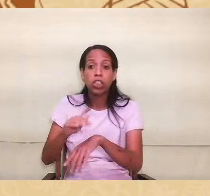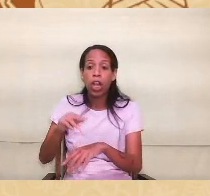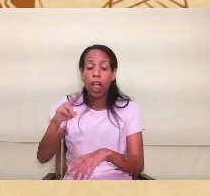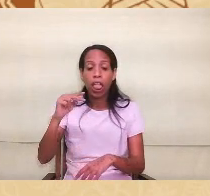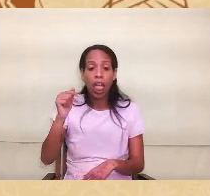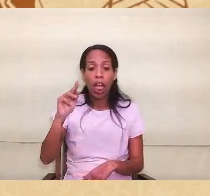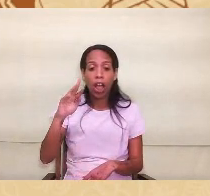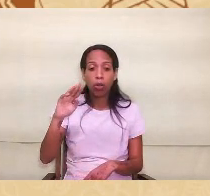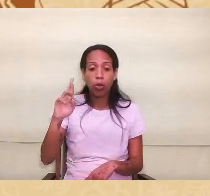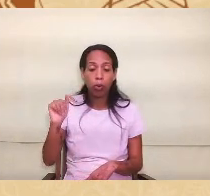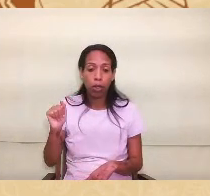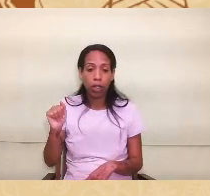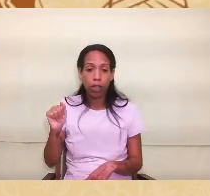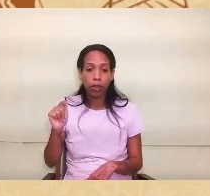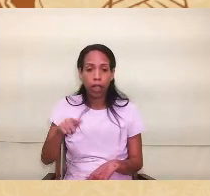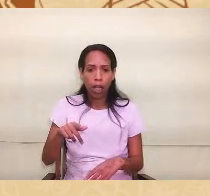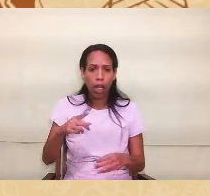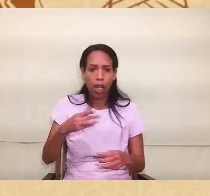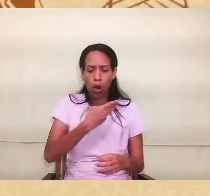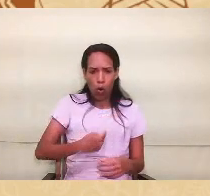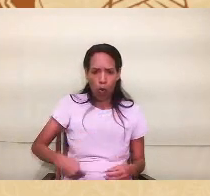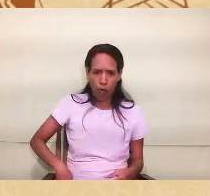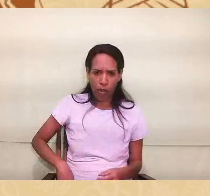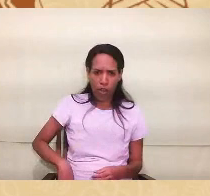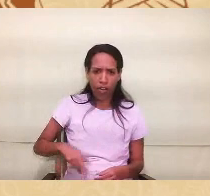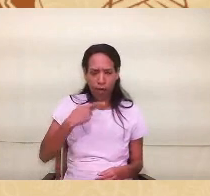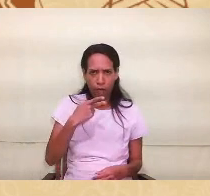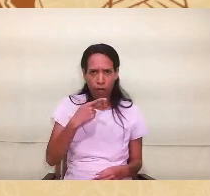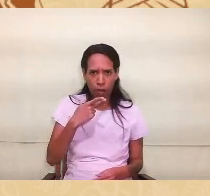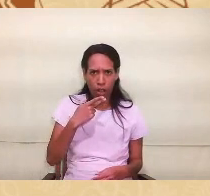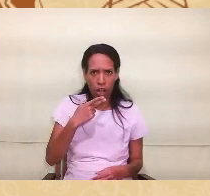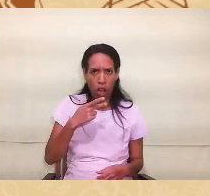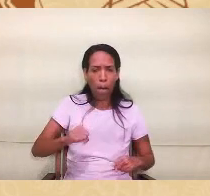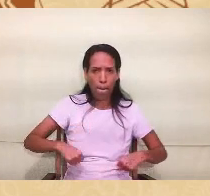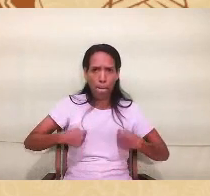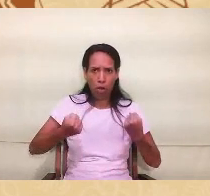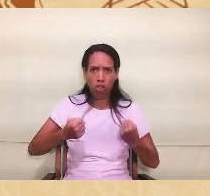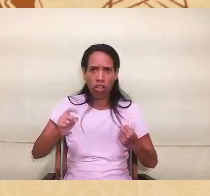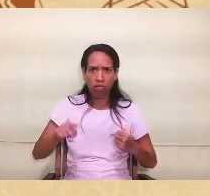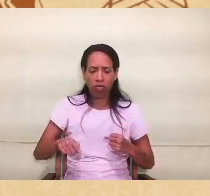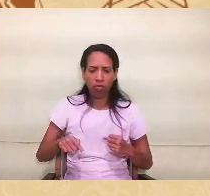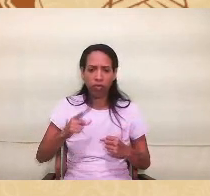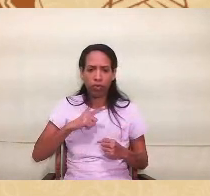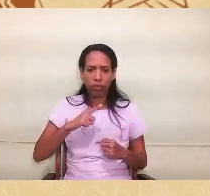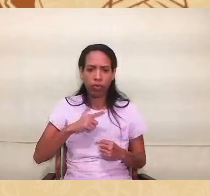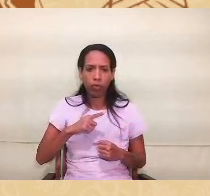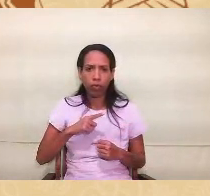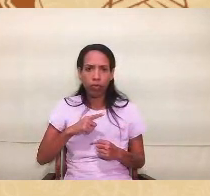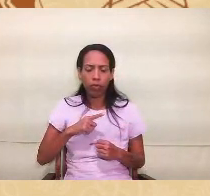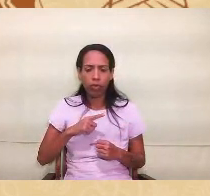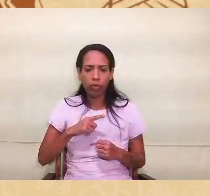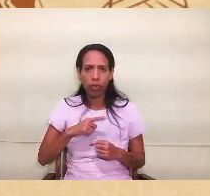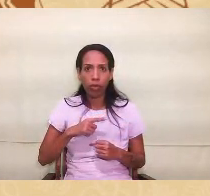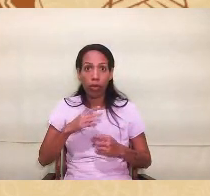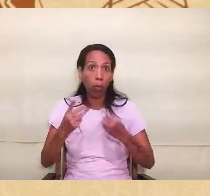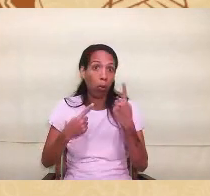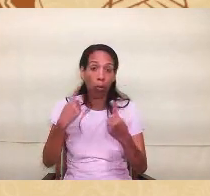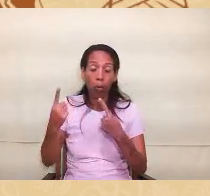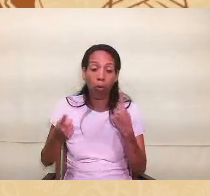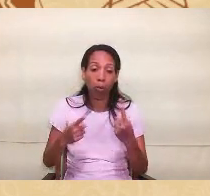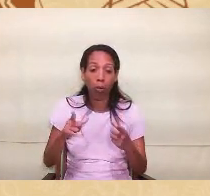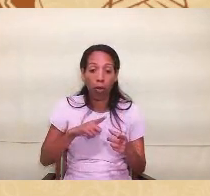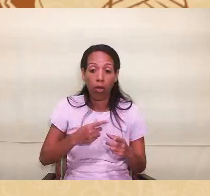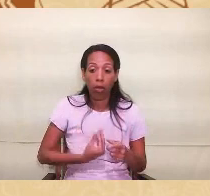que o Estado e eles, os donos do poder, têm uma das razões pelas quais é o racismo sobre